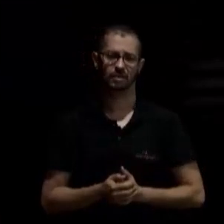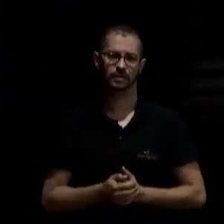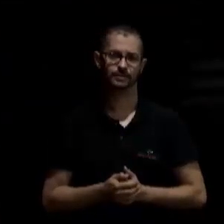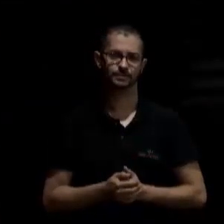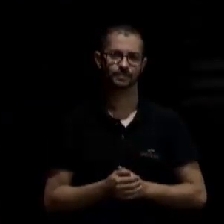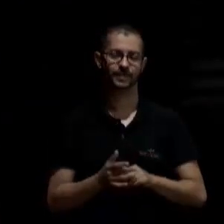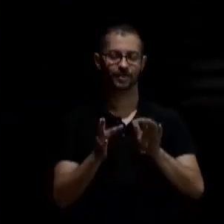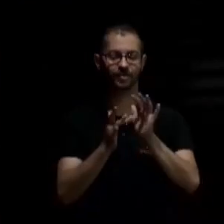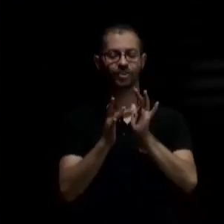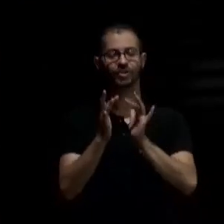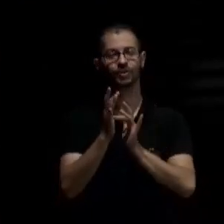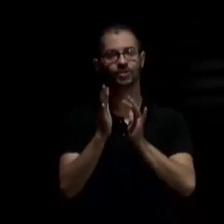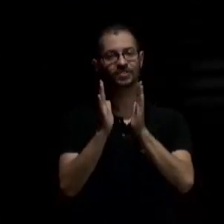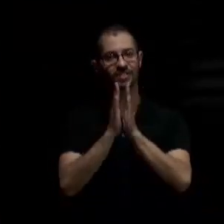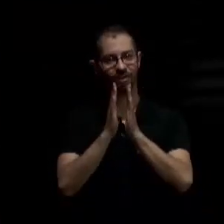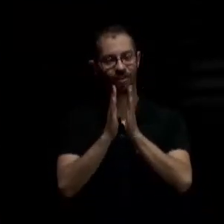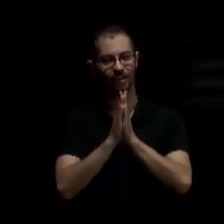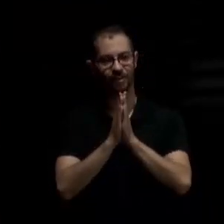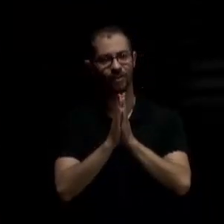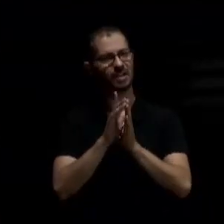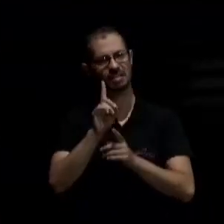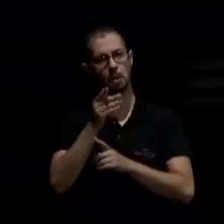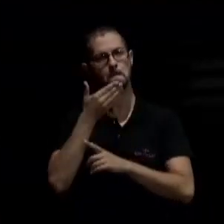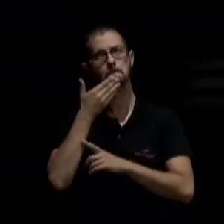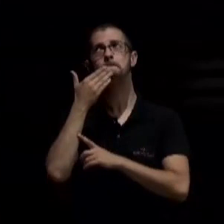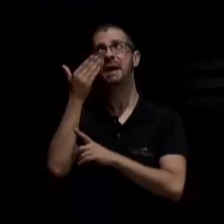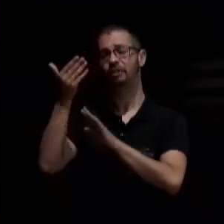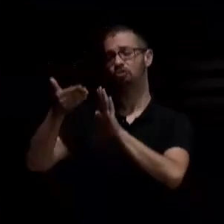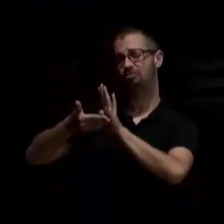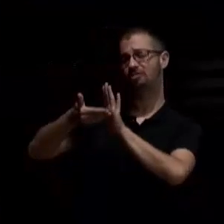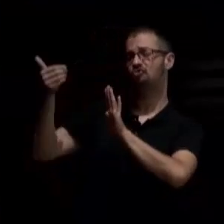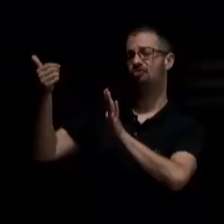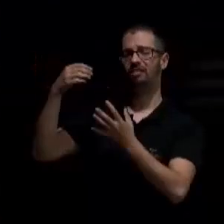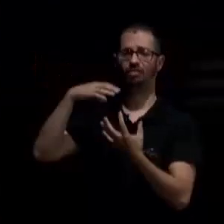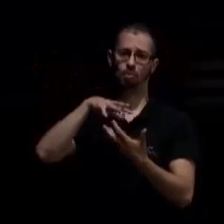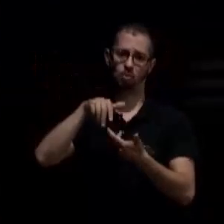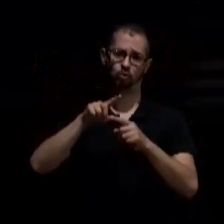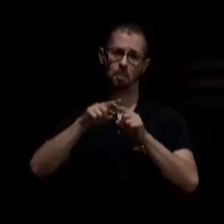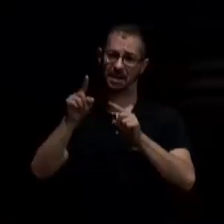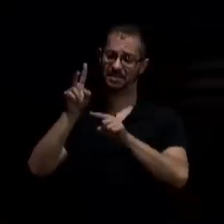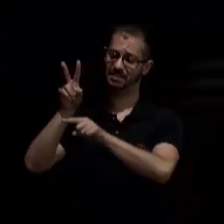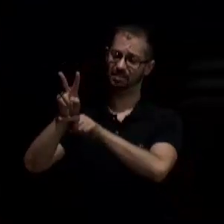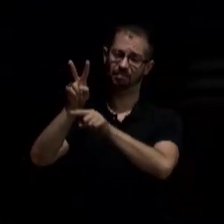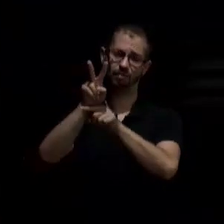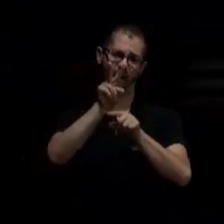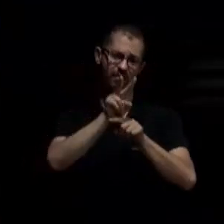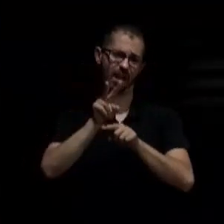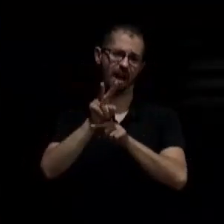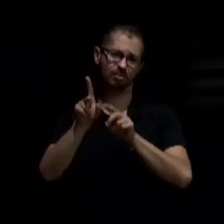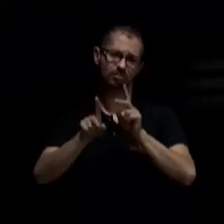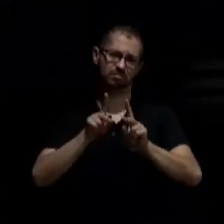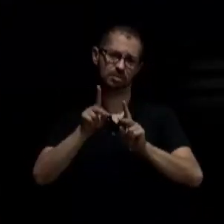Jesus está orando aqui: não peço que os tires do mundo, mas que eles sejam guardados do